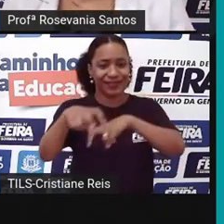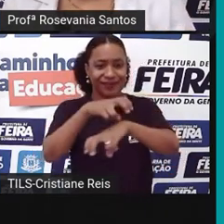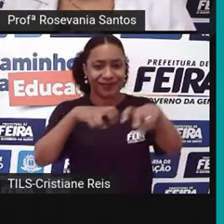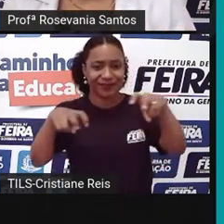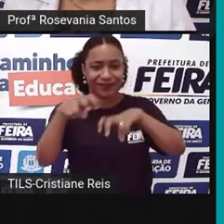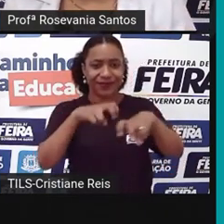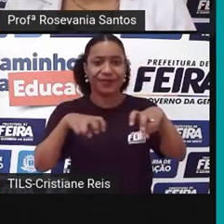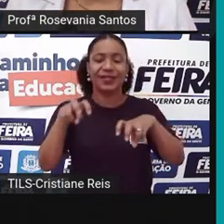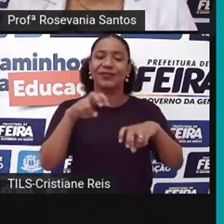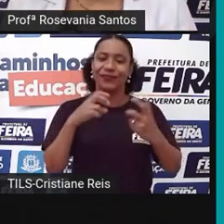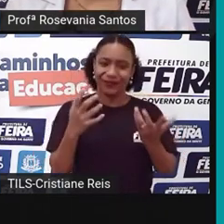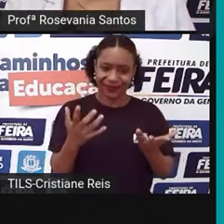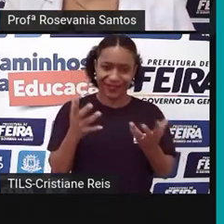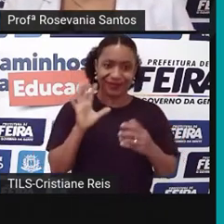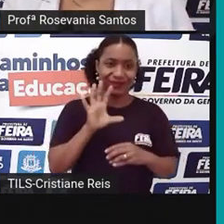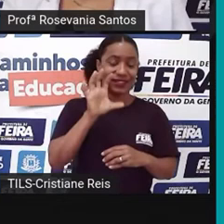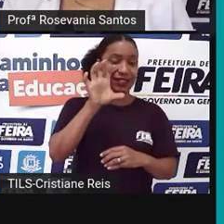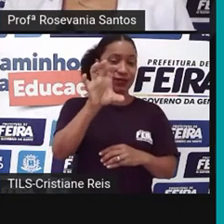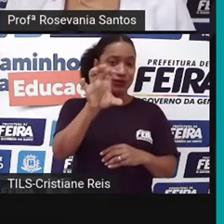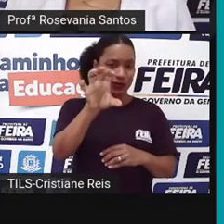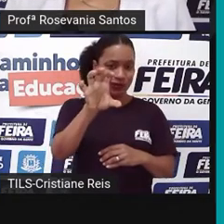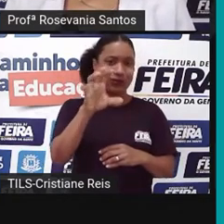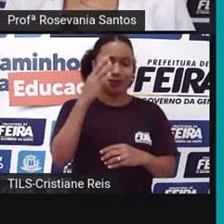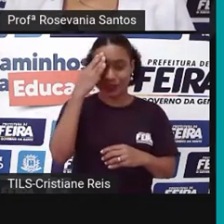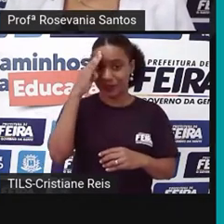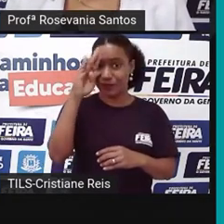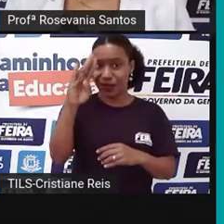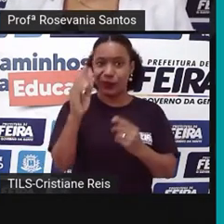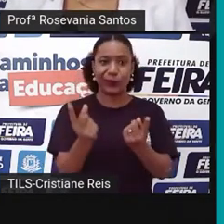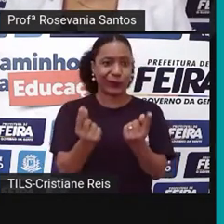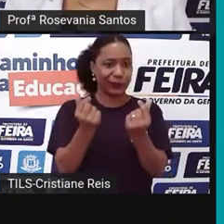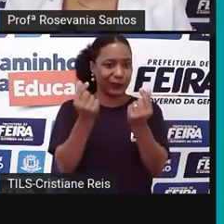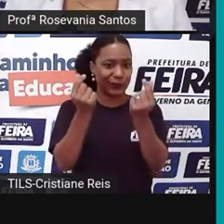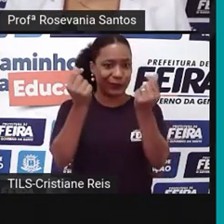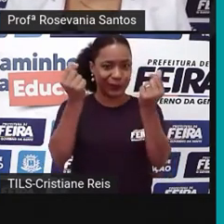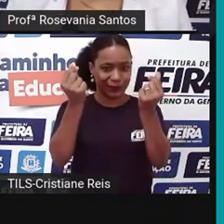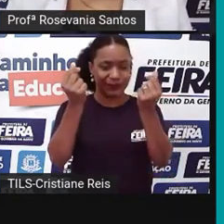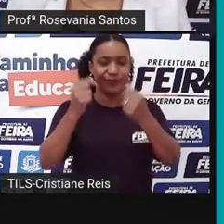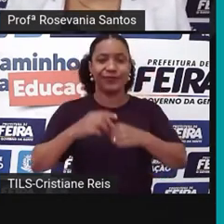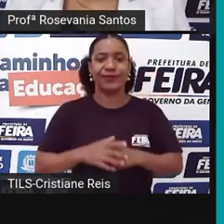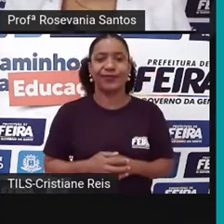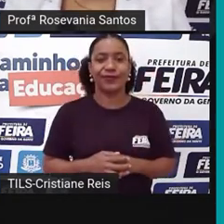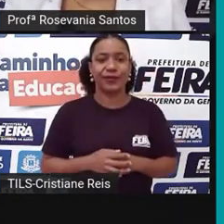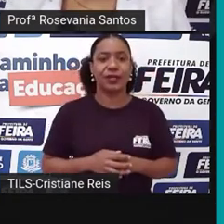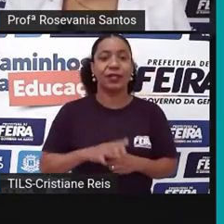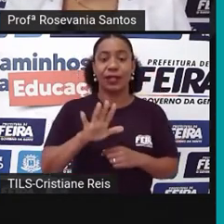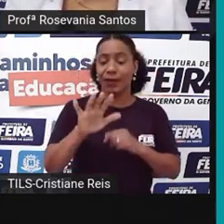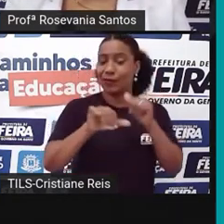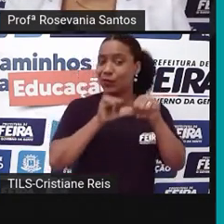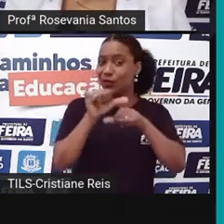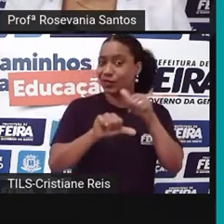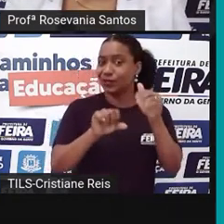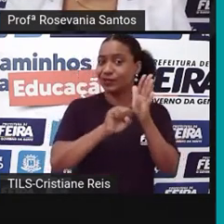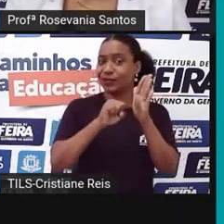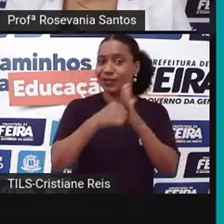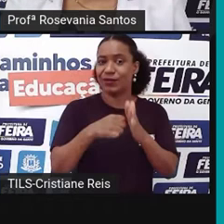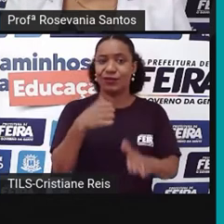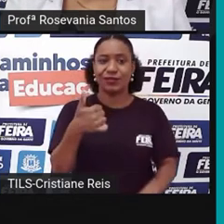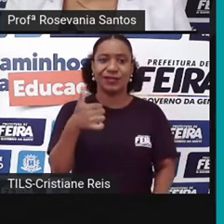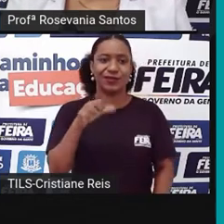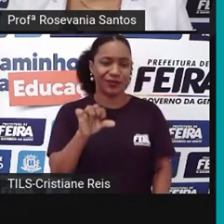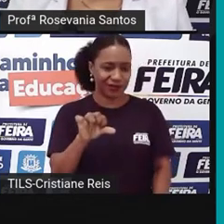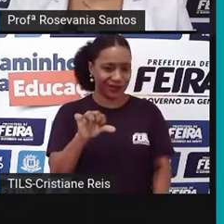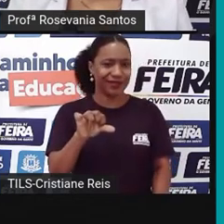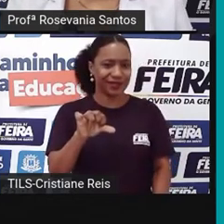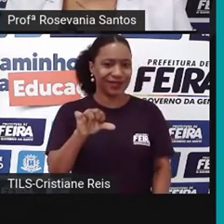de centralizar um pouco o poder ali. Então, outro ponto que a gente teve já foi lá no século XIX, né? Foram esses pontos aqui,